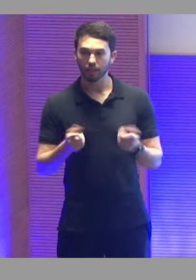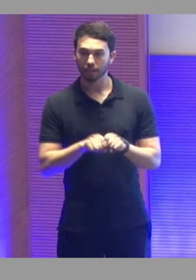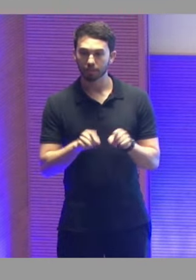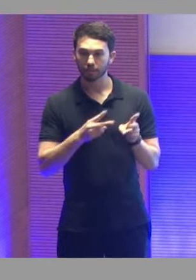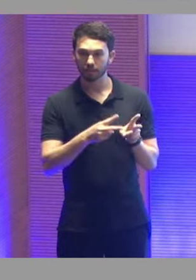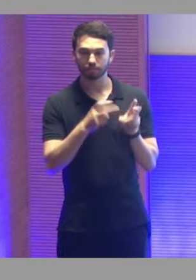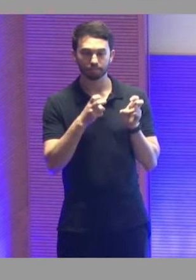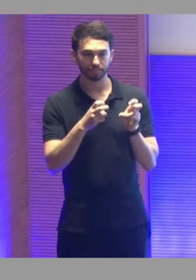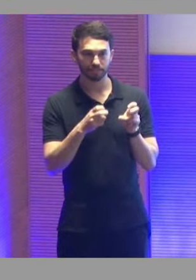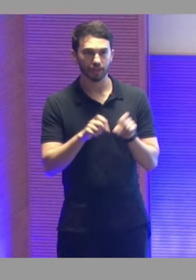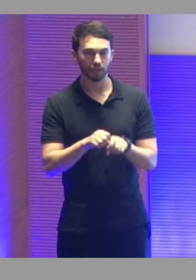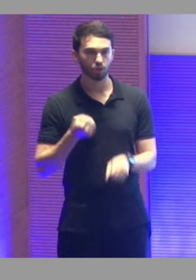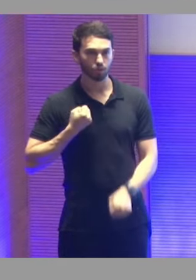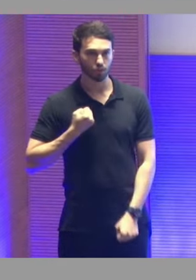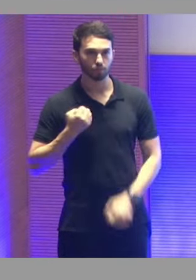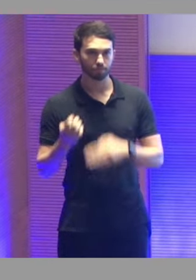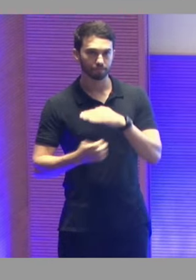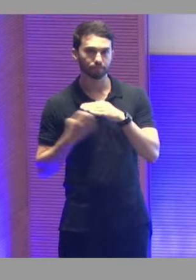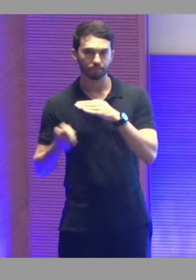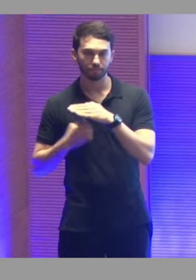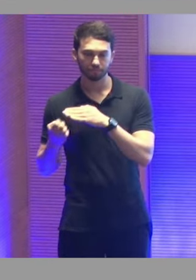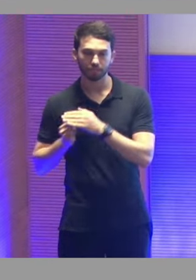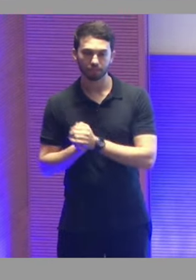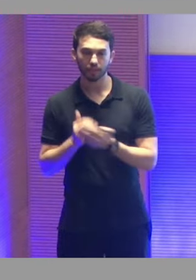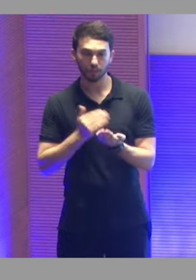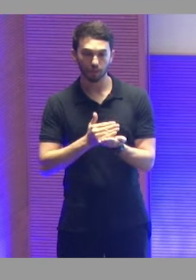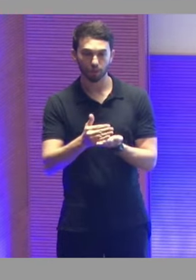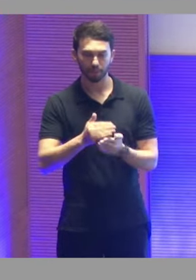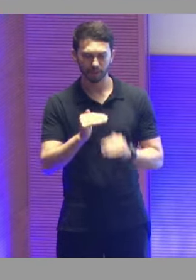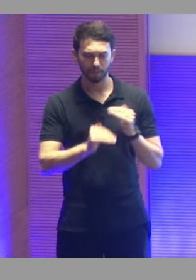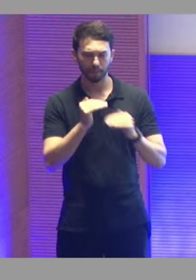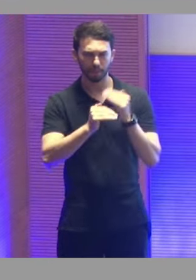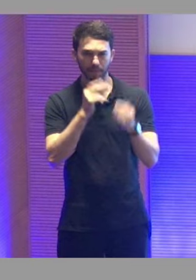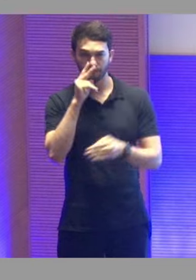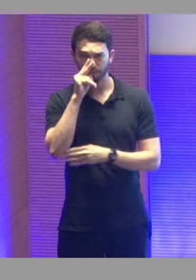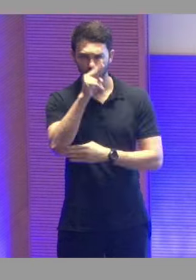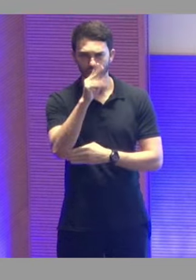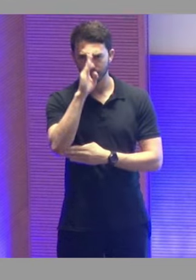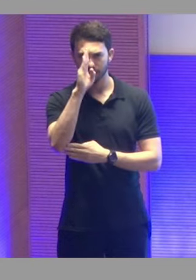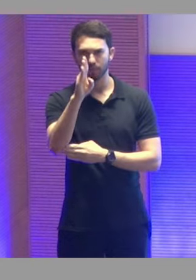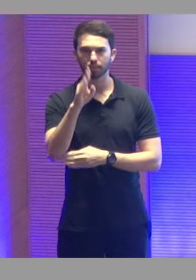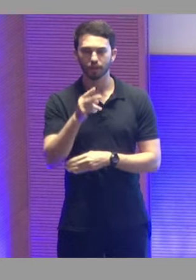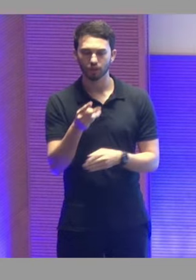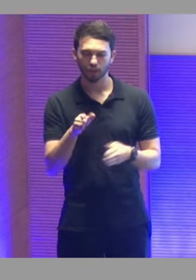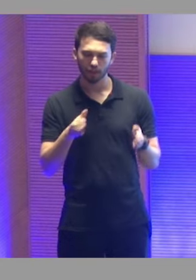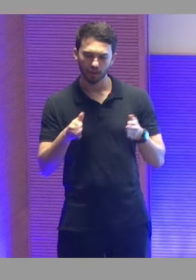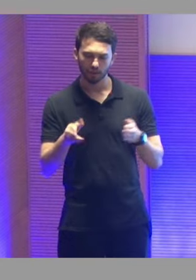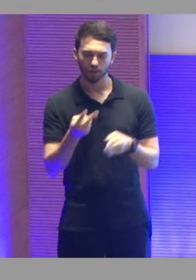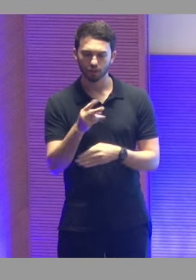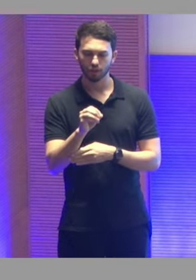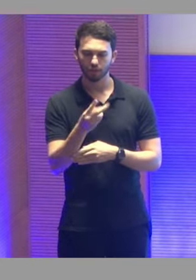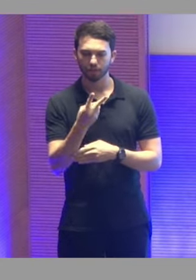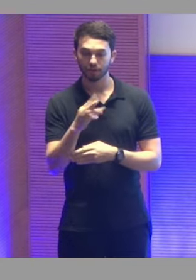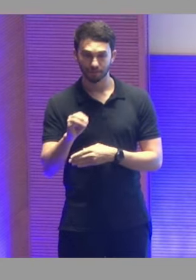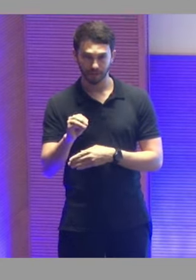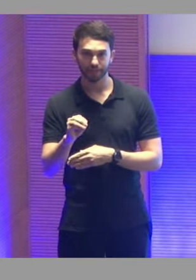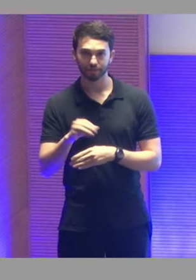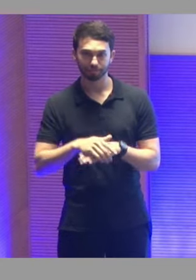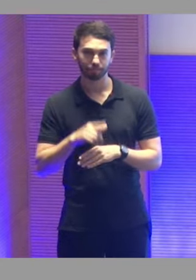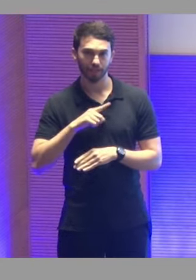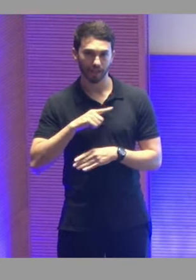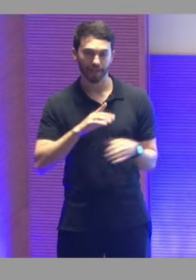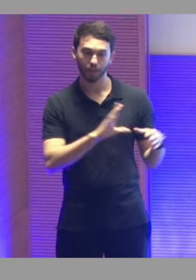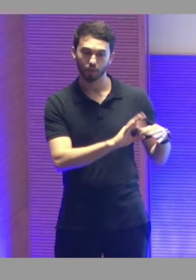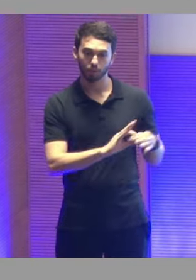vocês vão perceber que o número de organizações começa a crescer de maneira bastante acelerada a partir de 2020 eh que a gente tem o